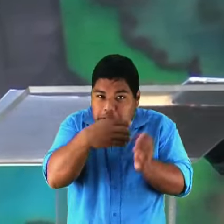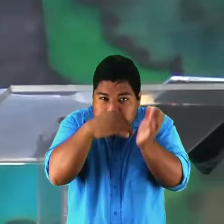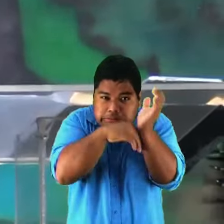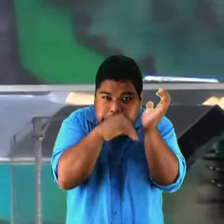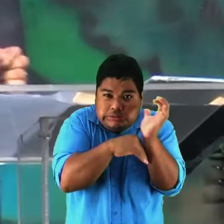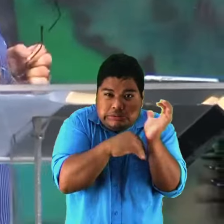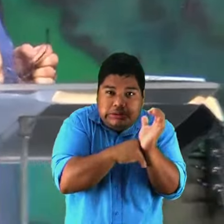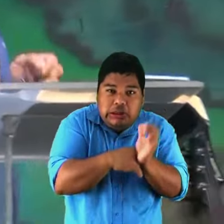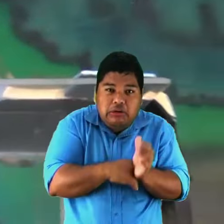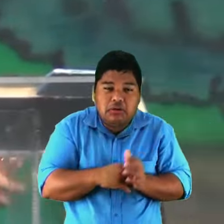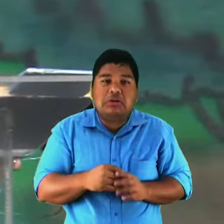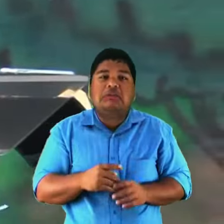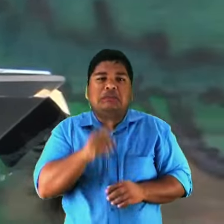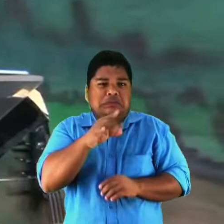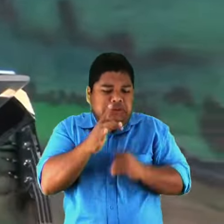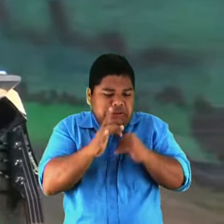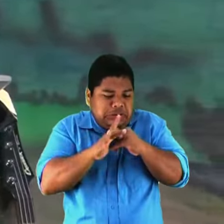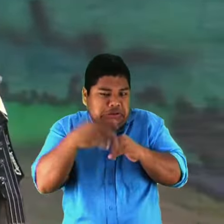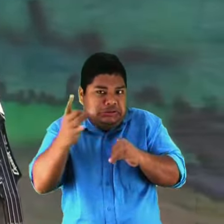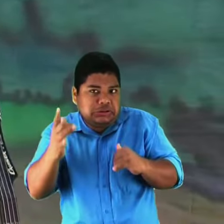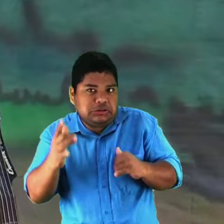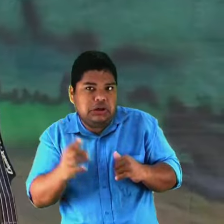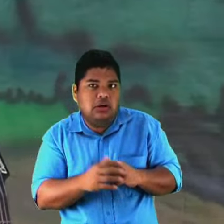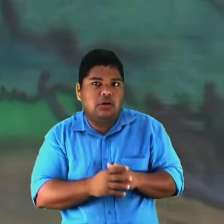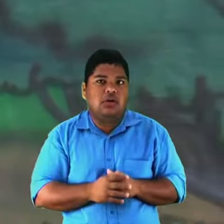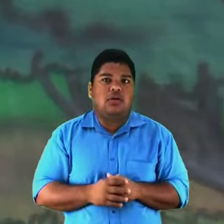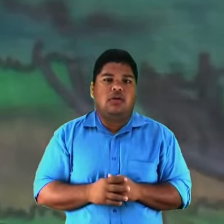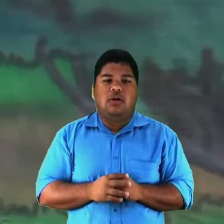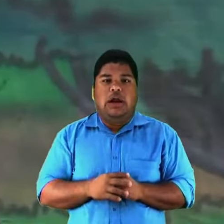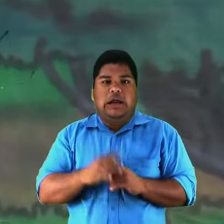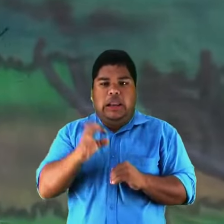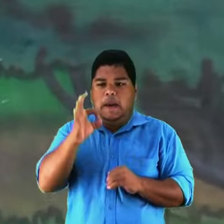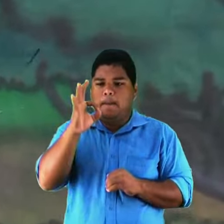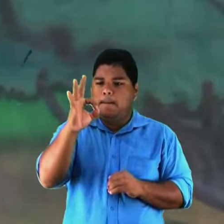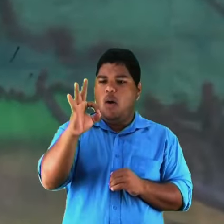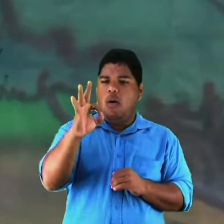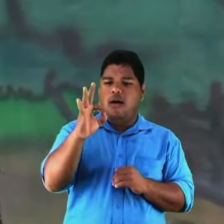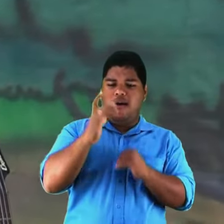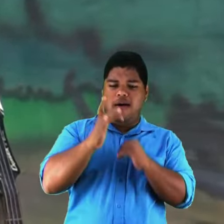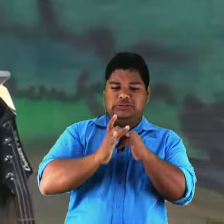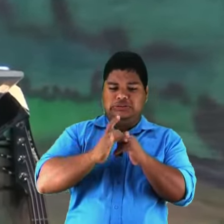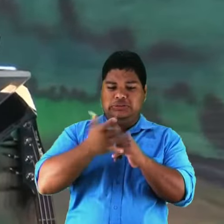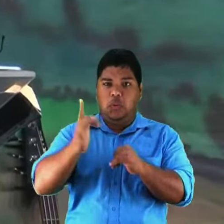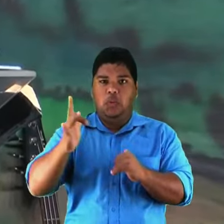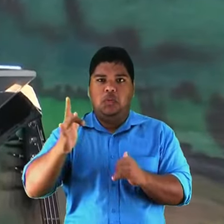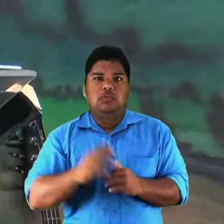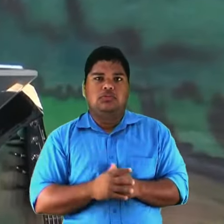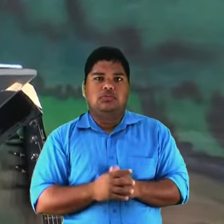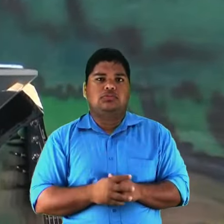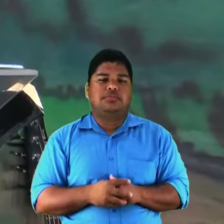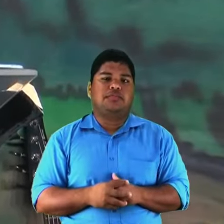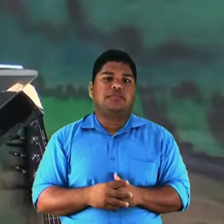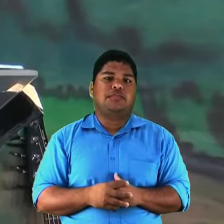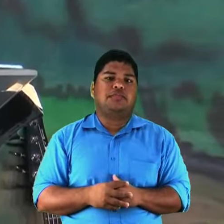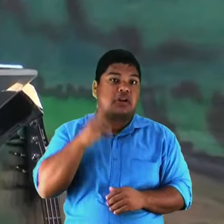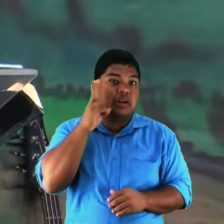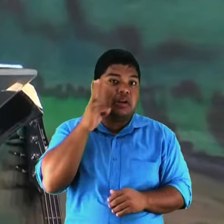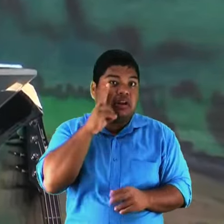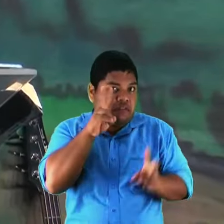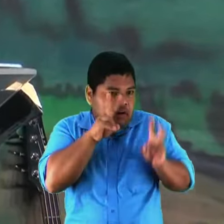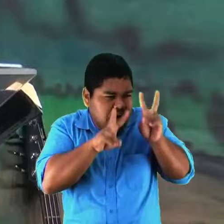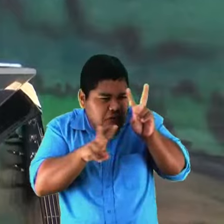aquele bem que você tinha, aquelas moedas de ouro, que era uma riqueza. E ficavam